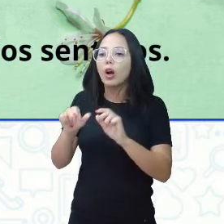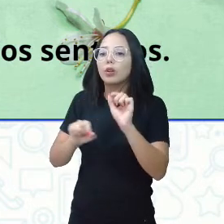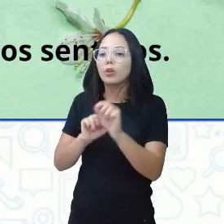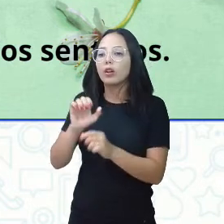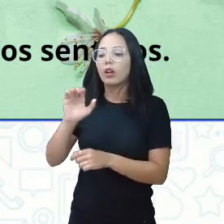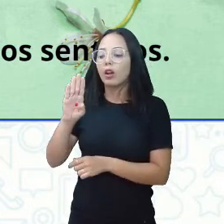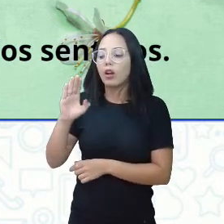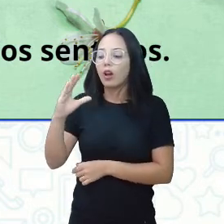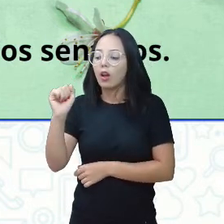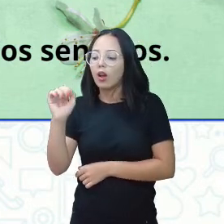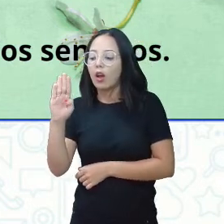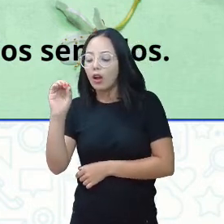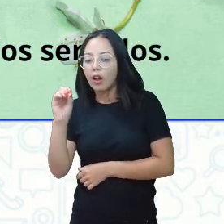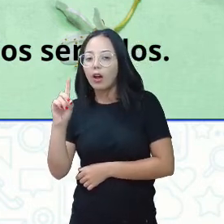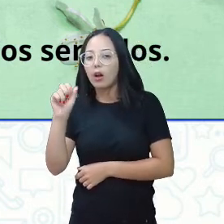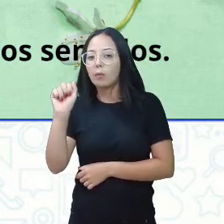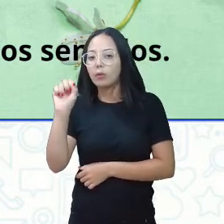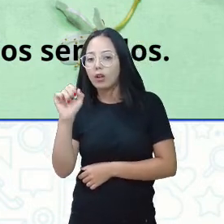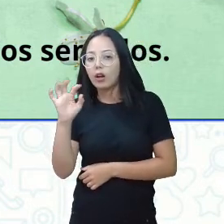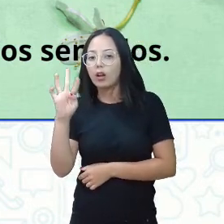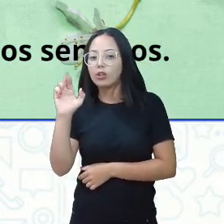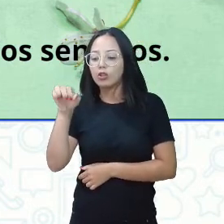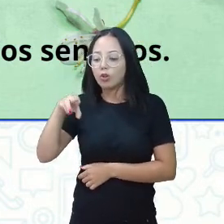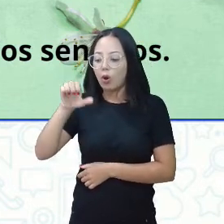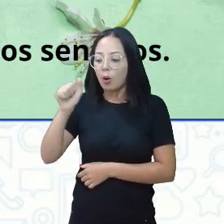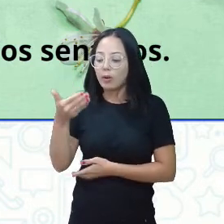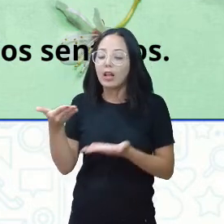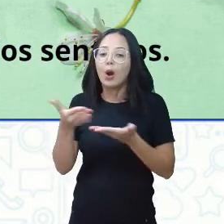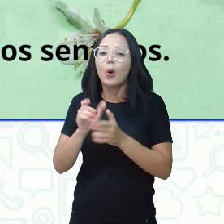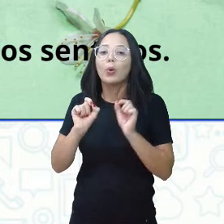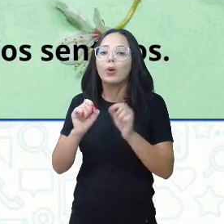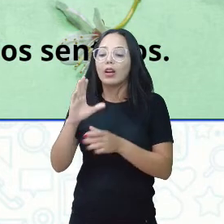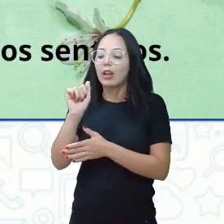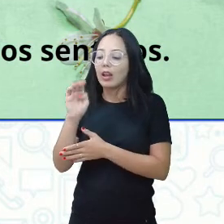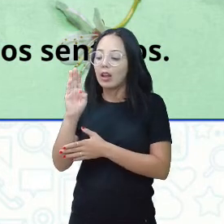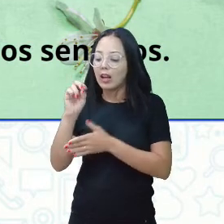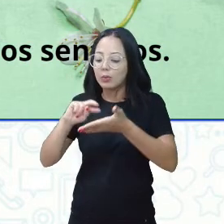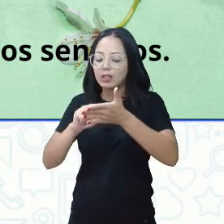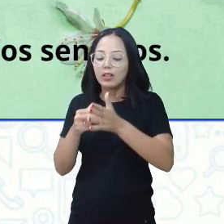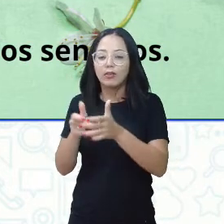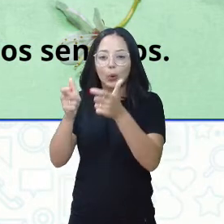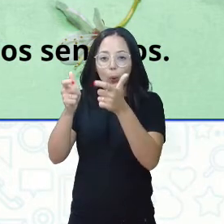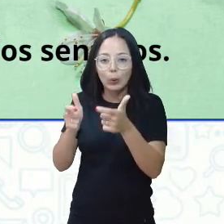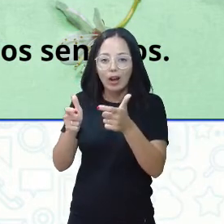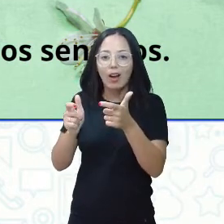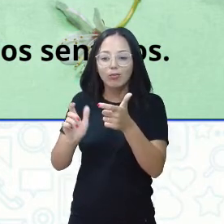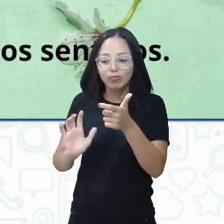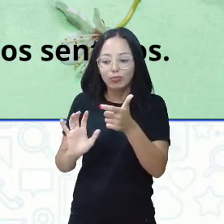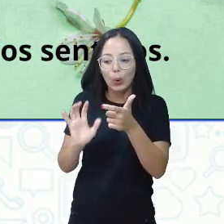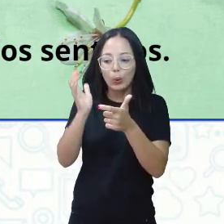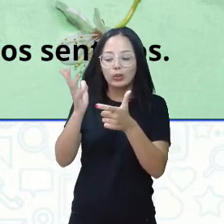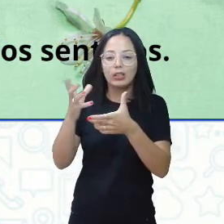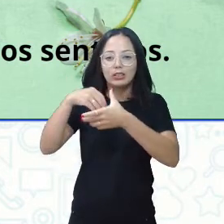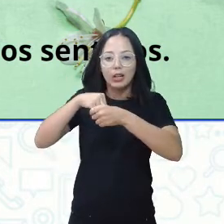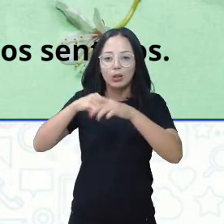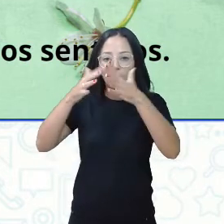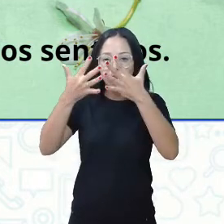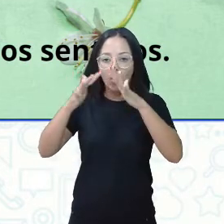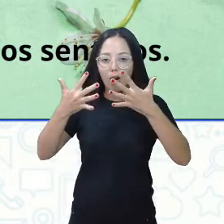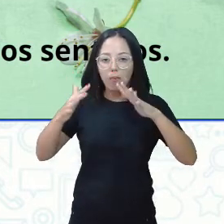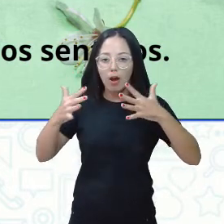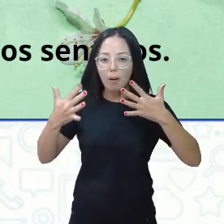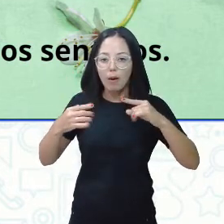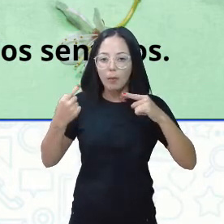das Tormentas. Então, cabo aí já é uma demarcação que acontece no mar, né? Quando